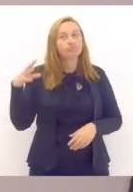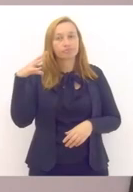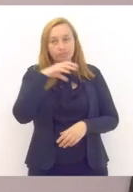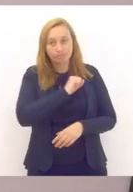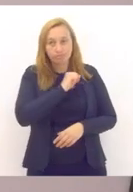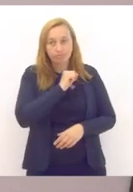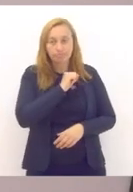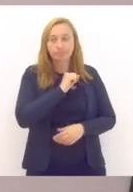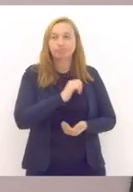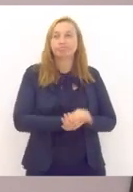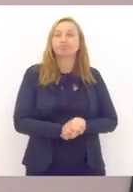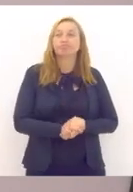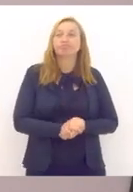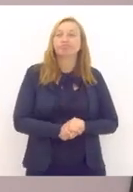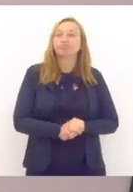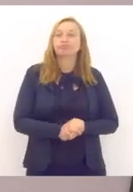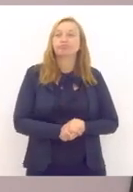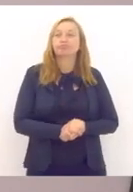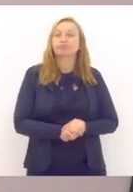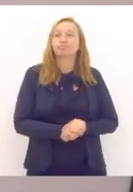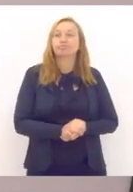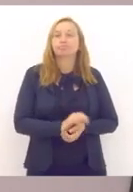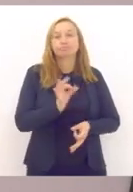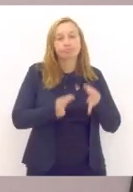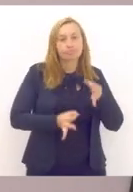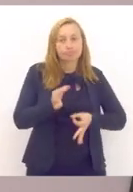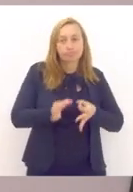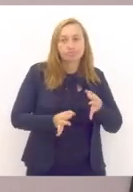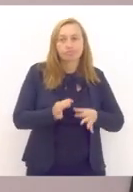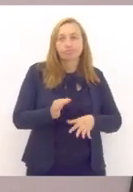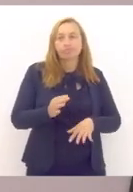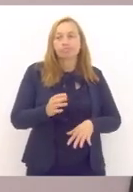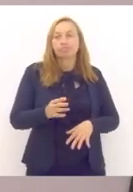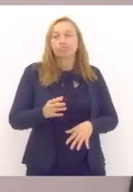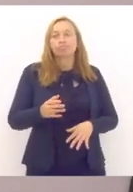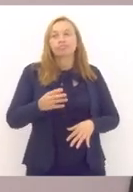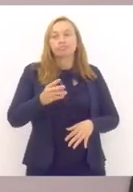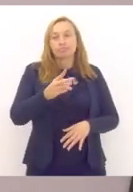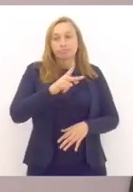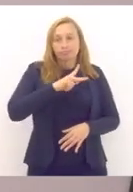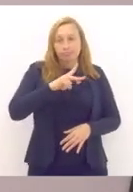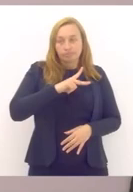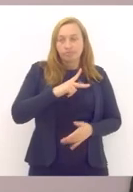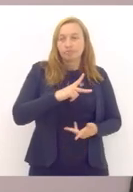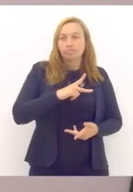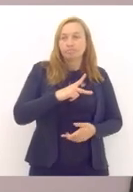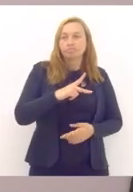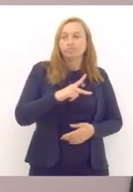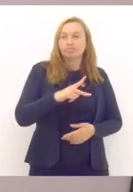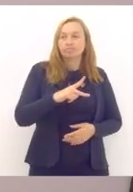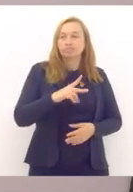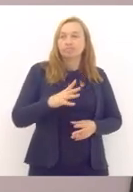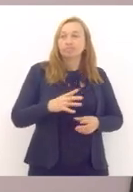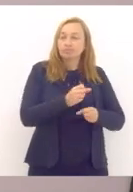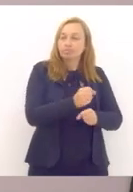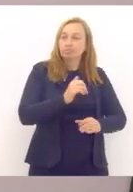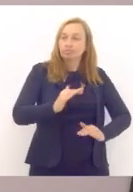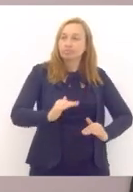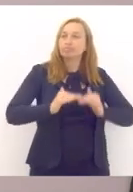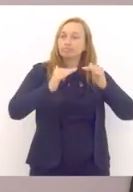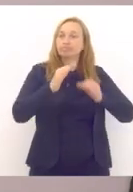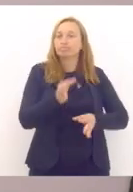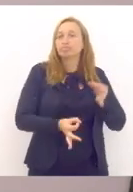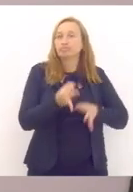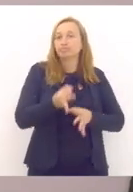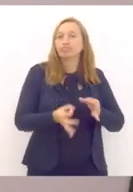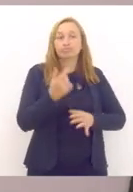sempre pelo Judiciário, e trouxemos, mais recentemente, o próprio Tribunal de Contas também para essa discussão, para ver se a gente faz taques,